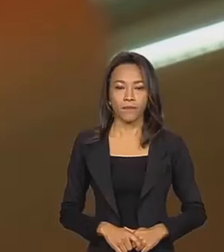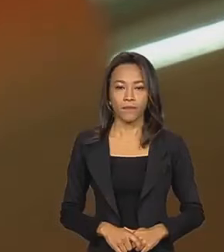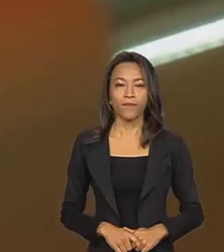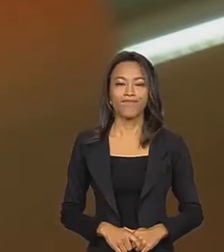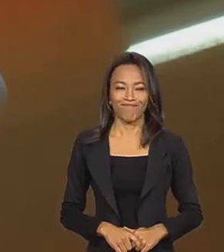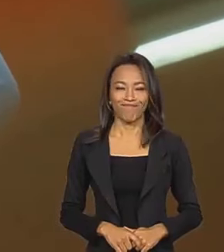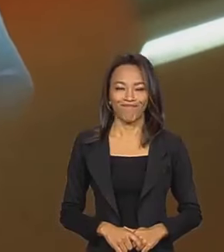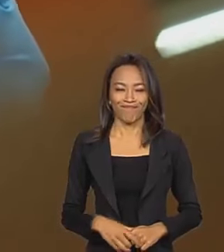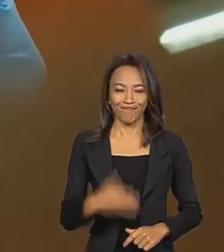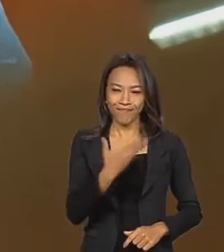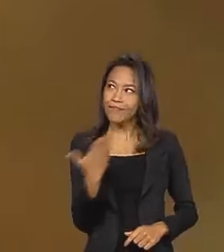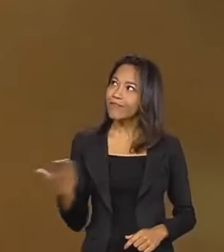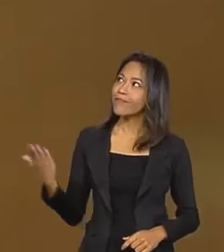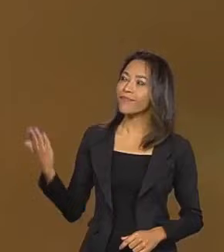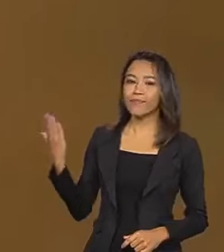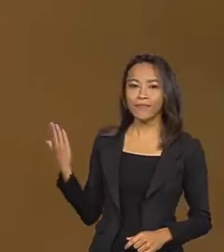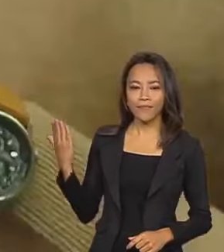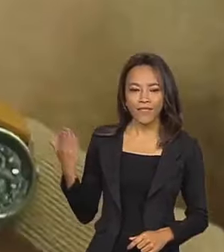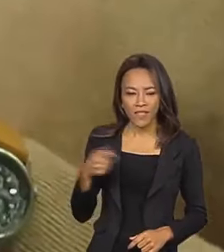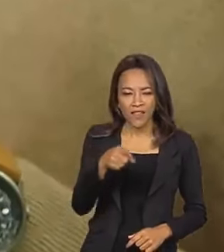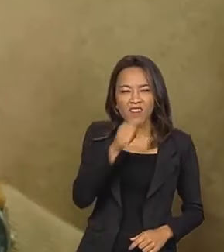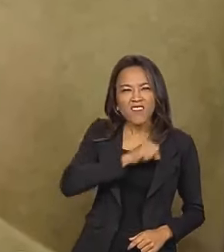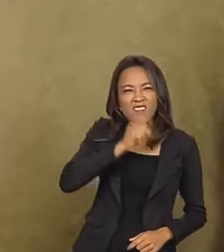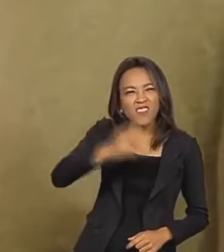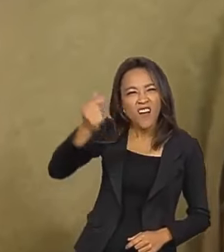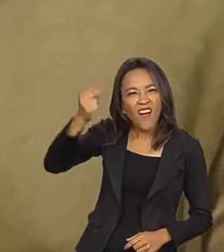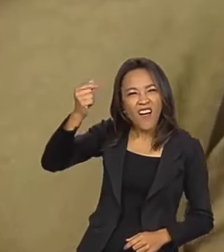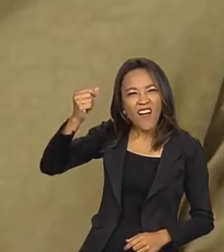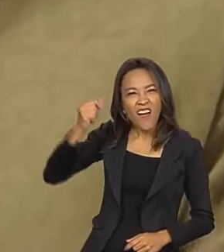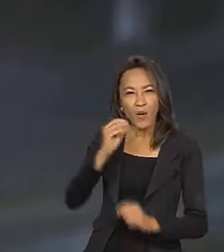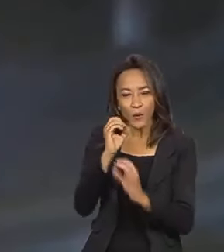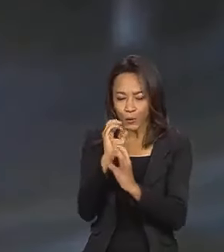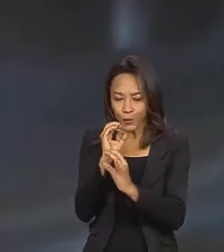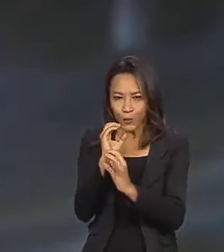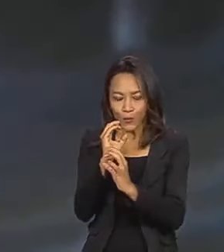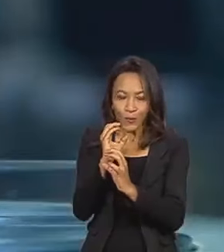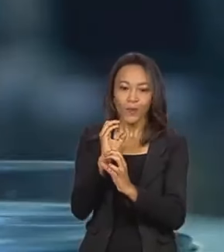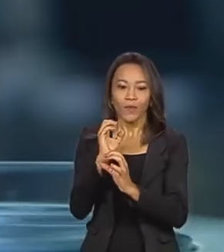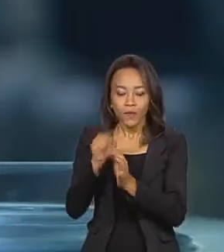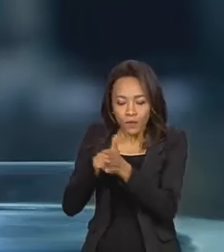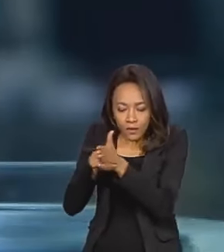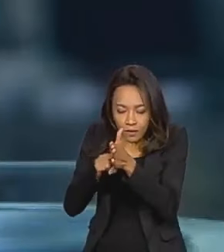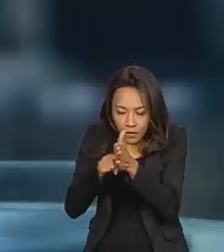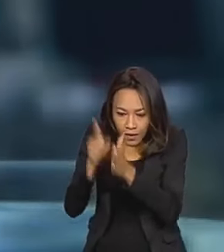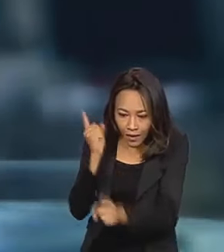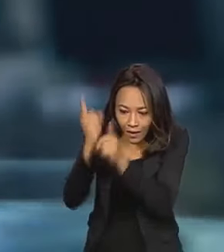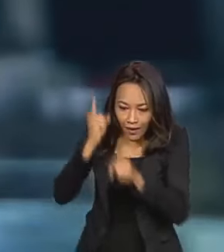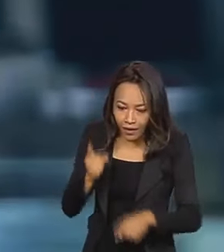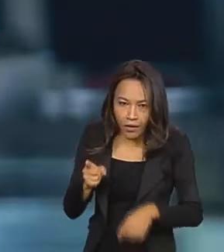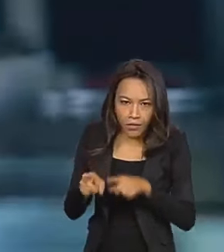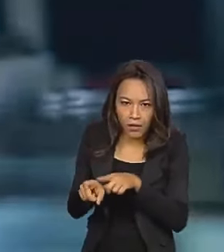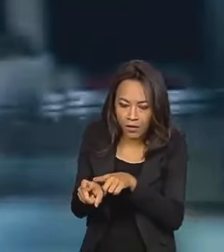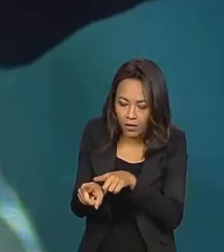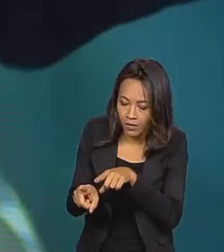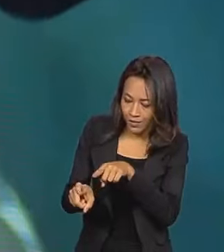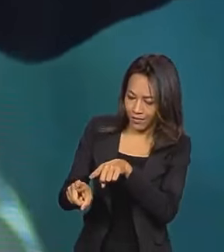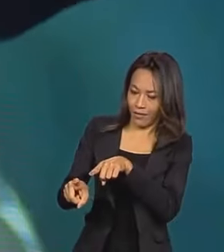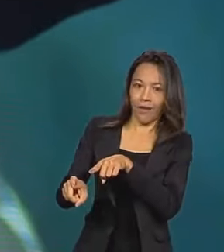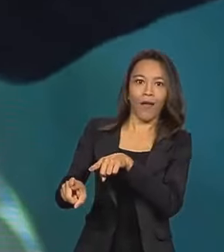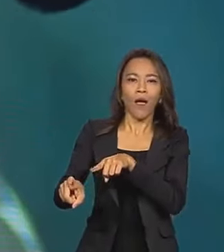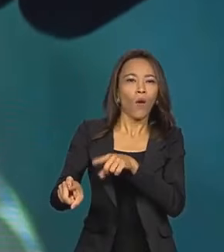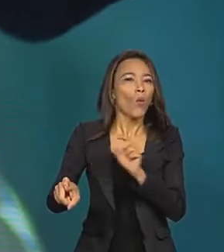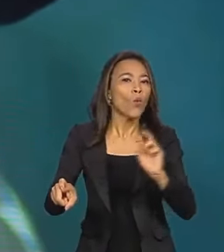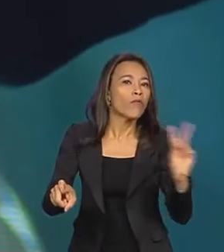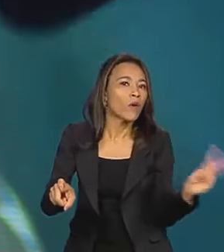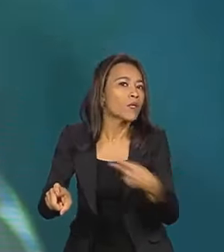sons do passado como um antigo instrumento musical foi trazido de volta à Vida evidências de vidas passadas quando larvas ajudam a desvendar a